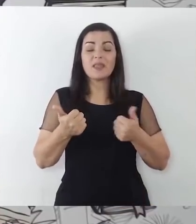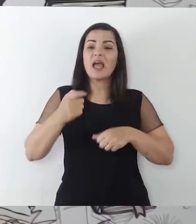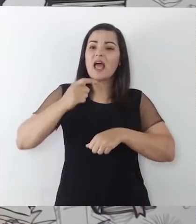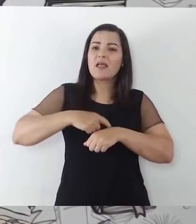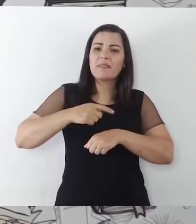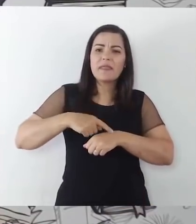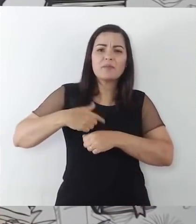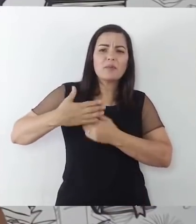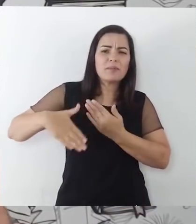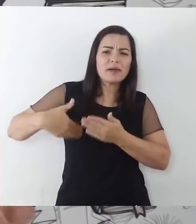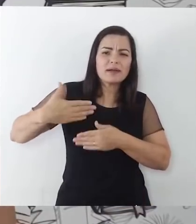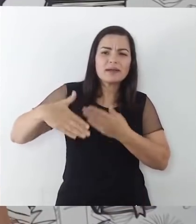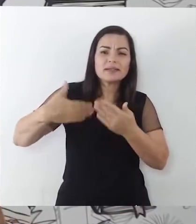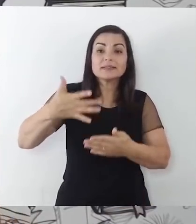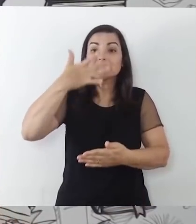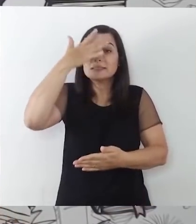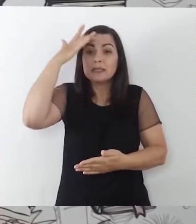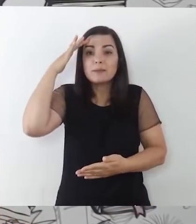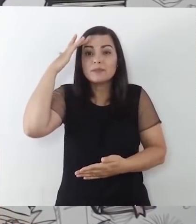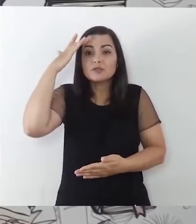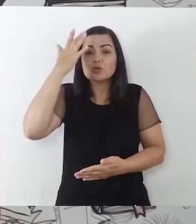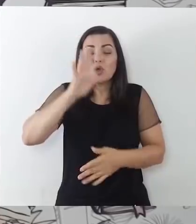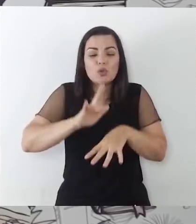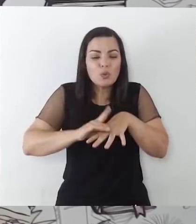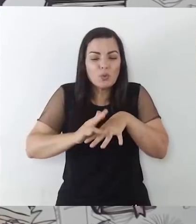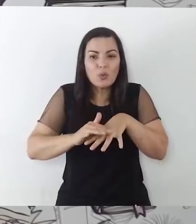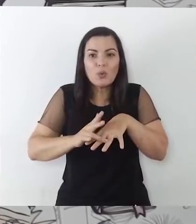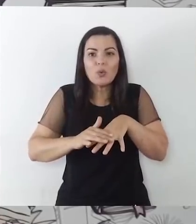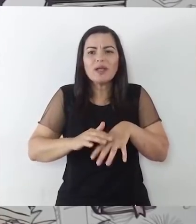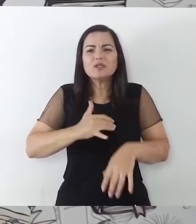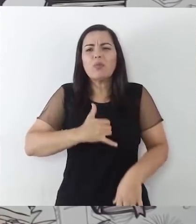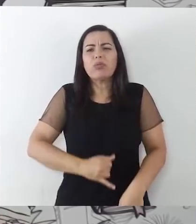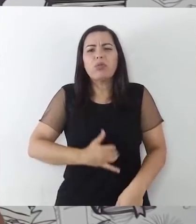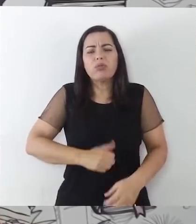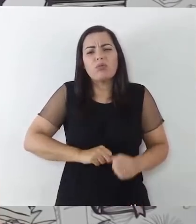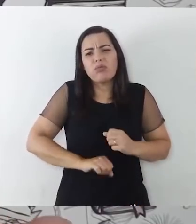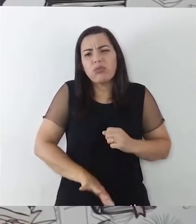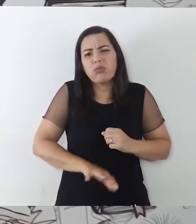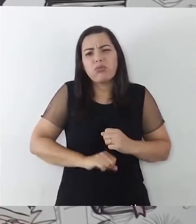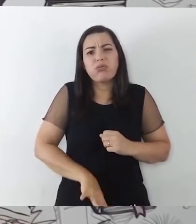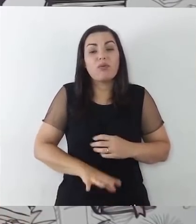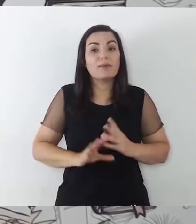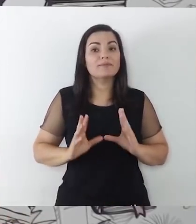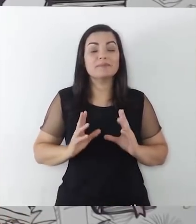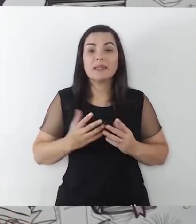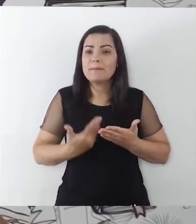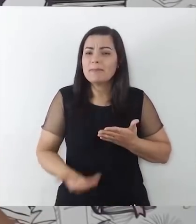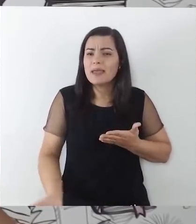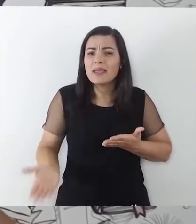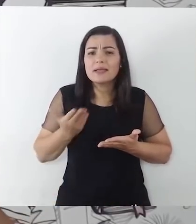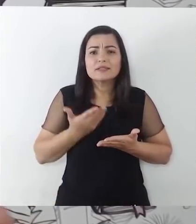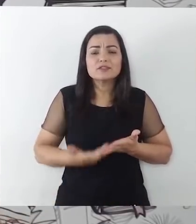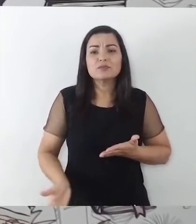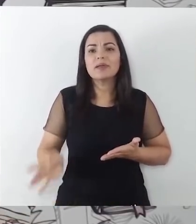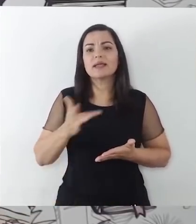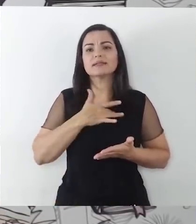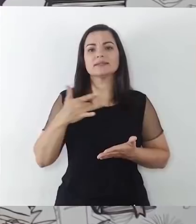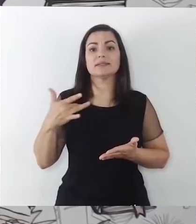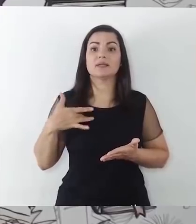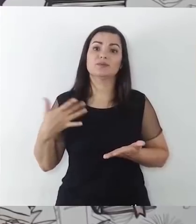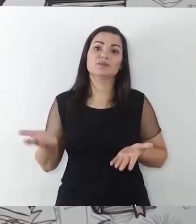estamos planejando aí para vocês. Só que não deixem acumular, né? Já sabem qual é a proposta. Façam